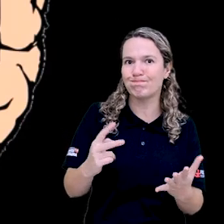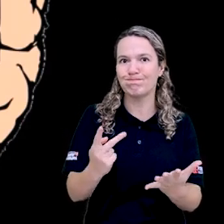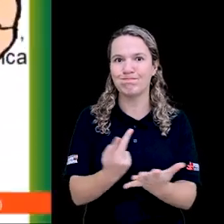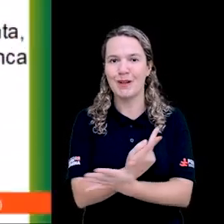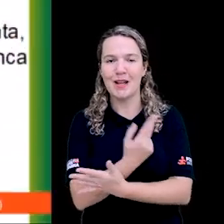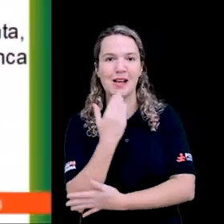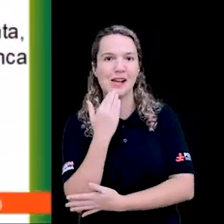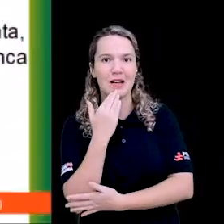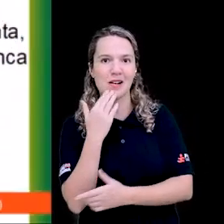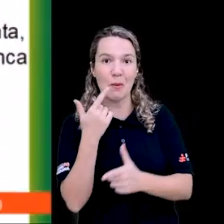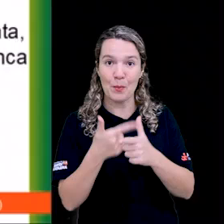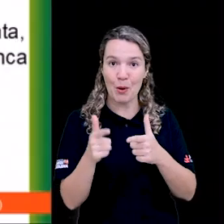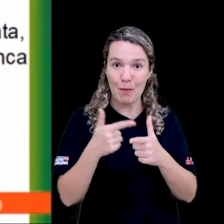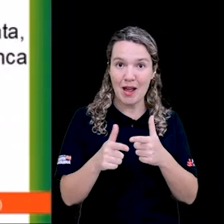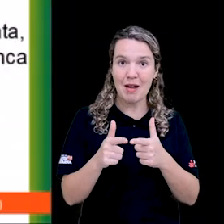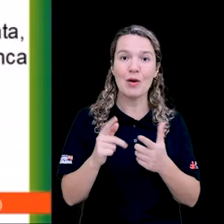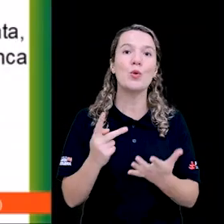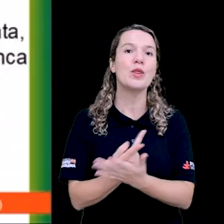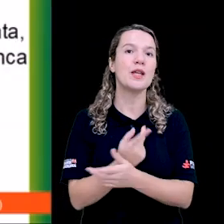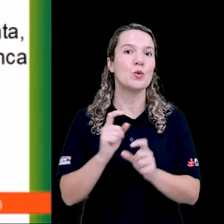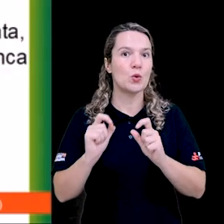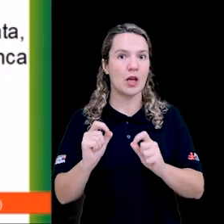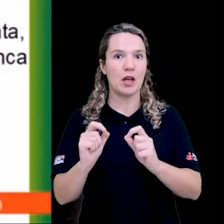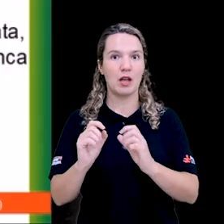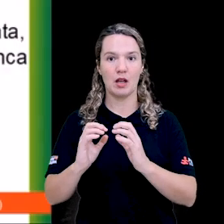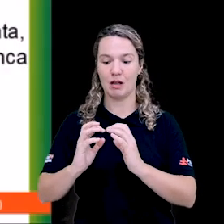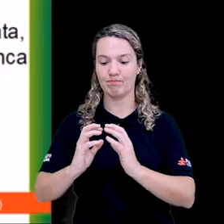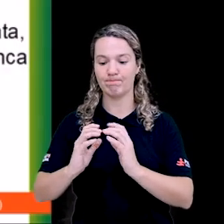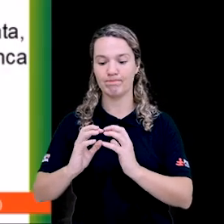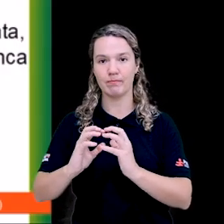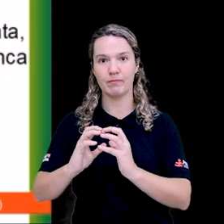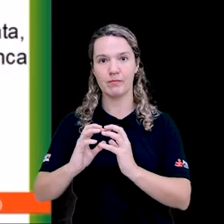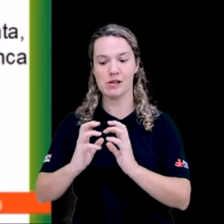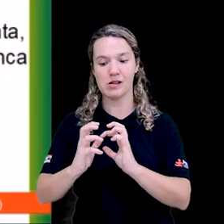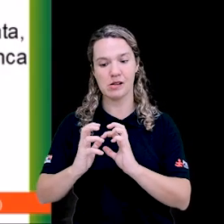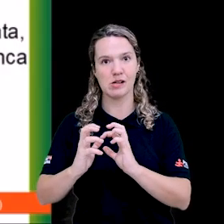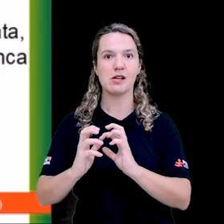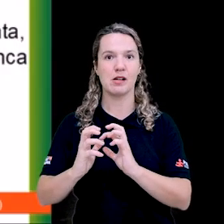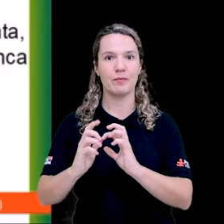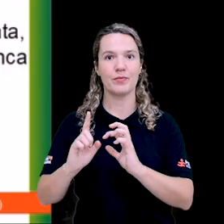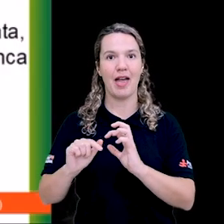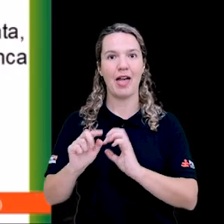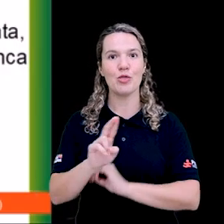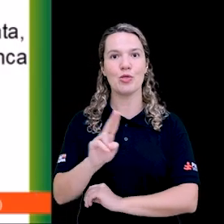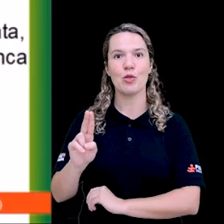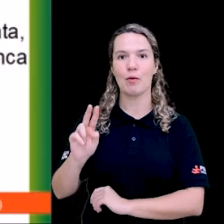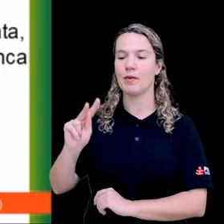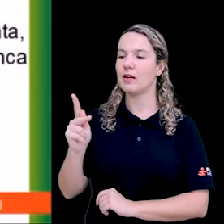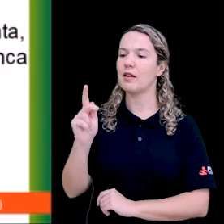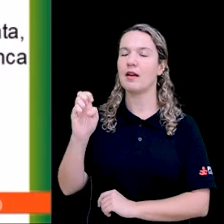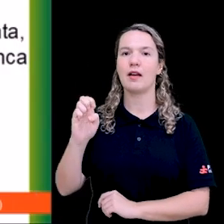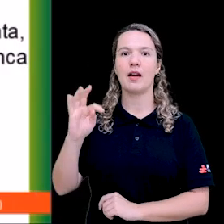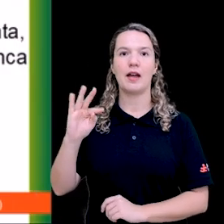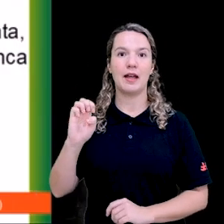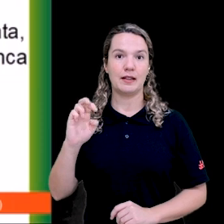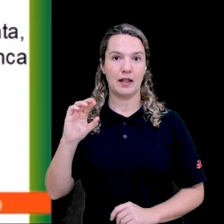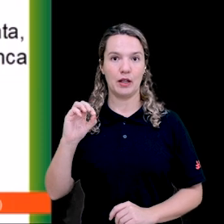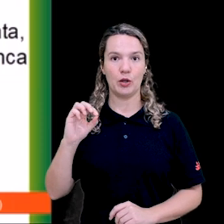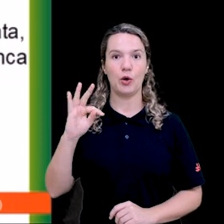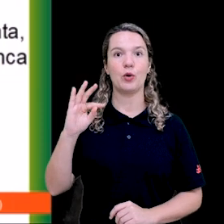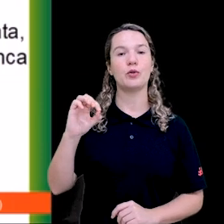esses giros ficam anormais e pode ocorrer então a heterotopia. A heterotopia